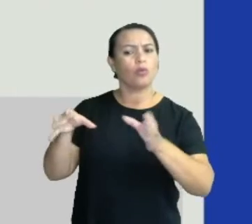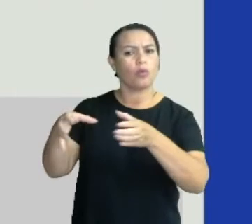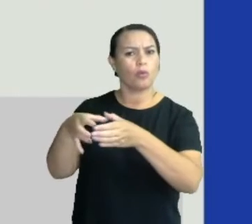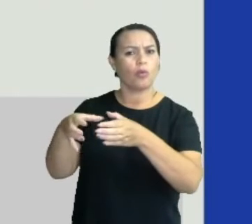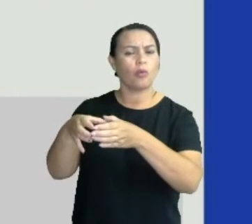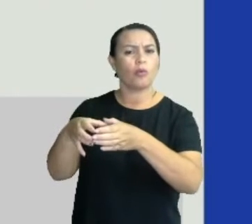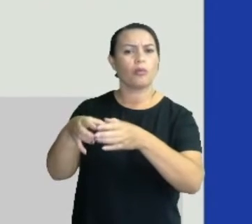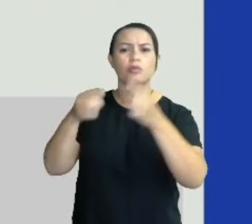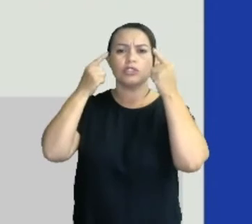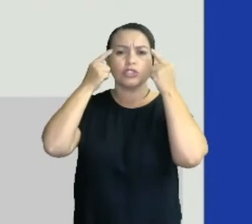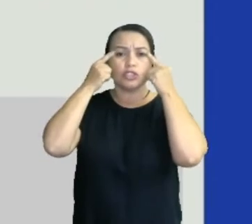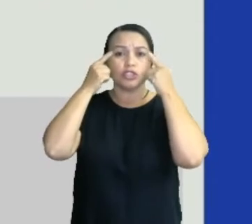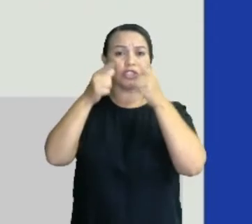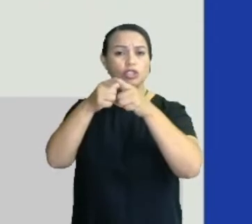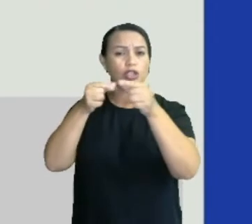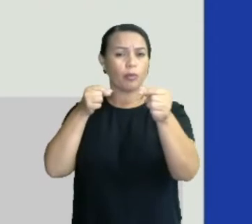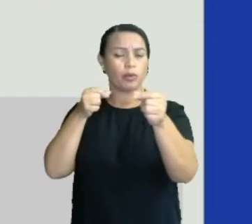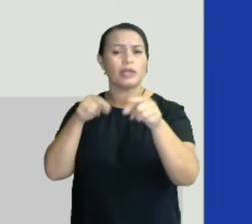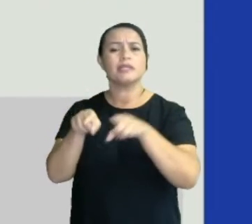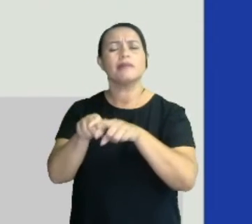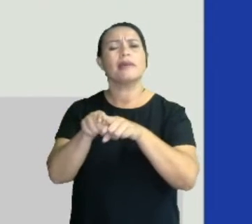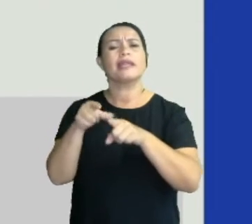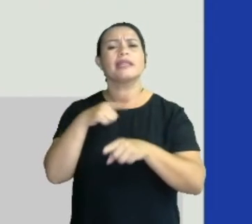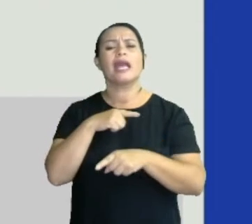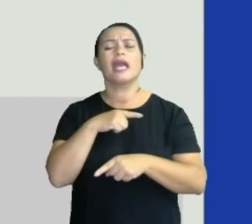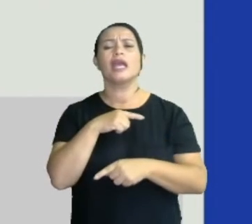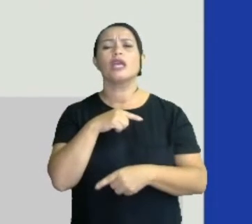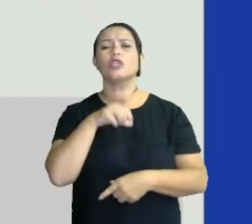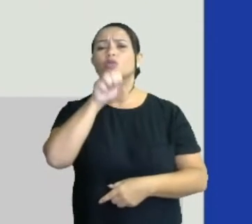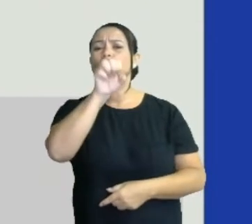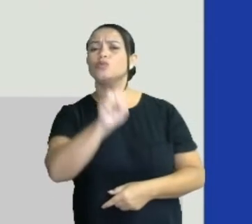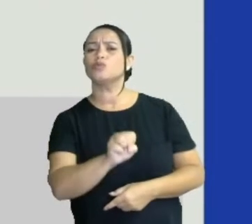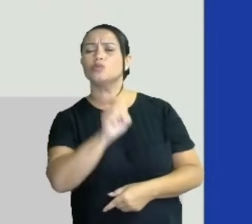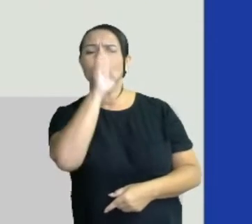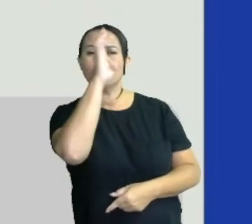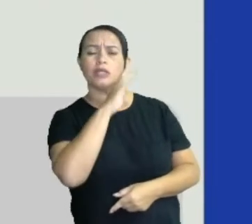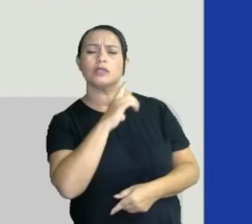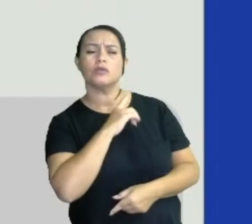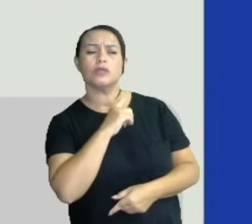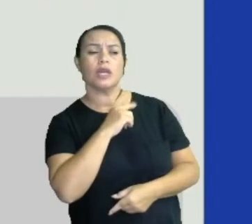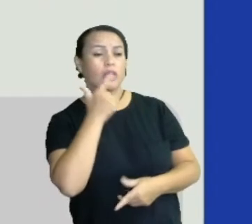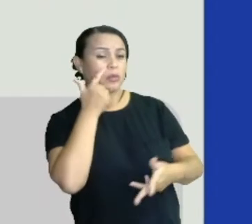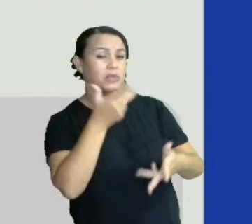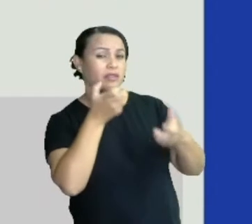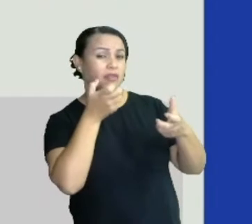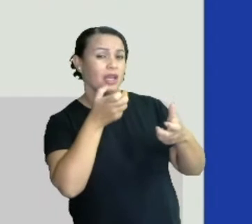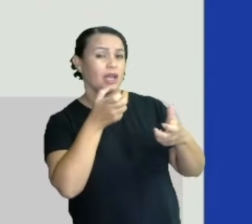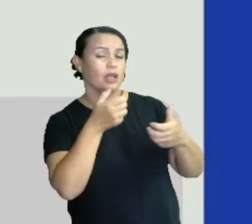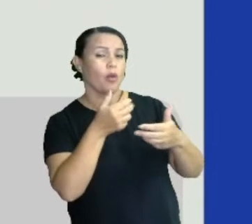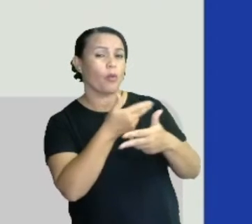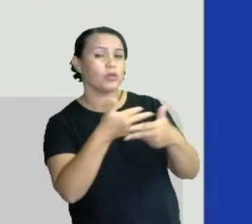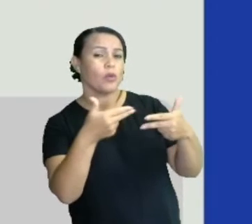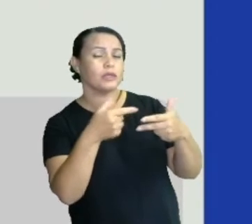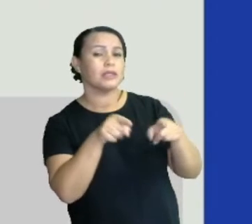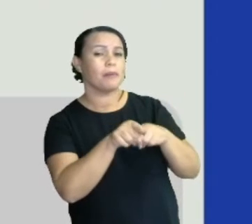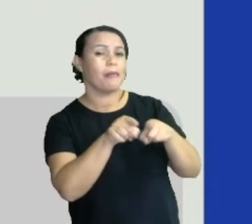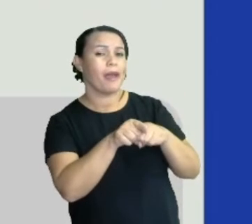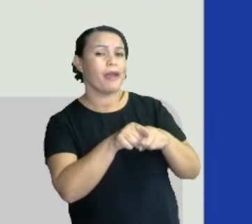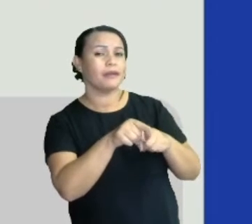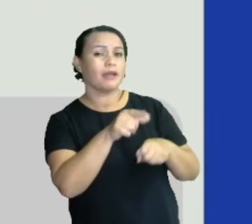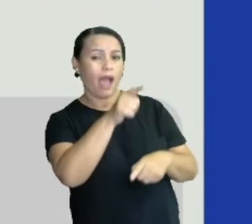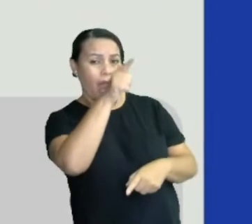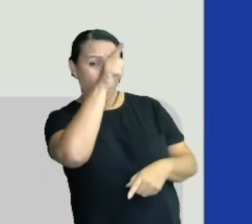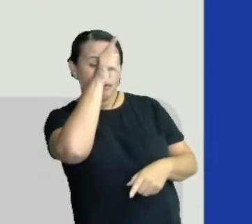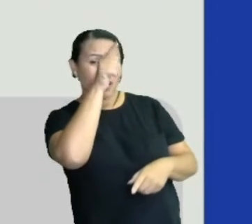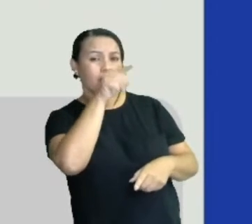japonês. No sul do Brasil, a gente encontra traços da colonização alemã e polonesa, eslava,